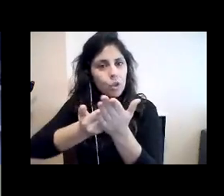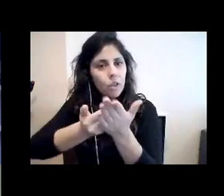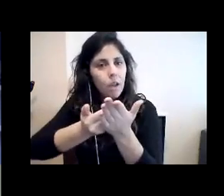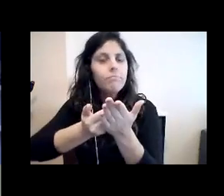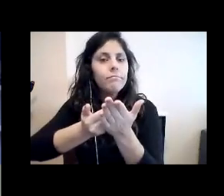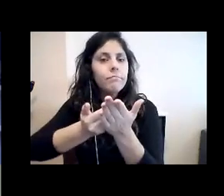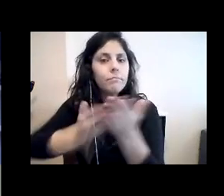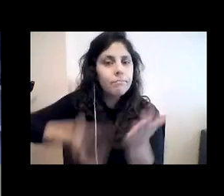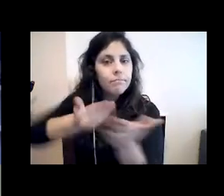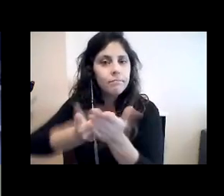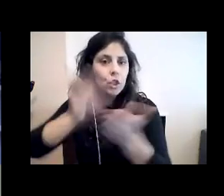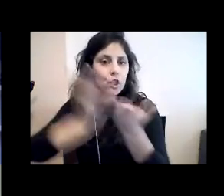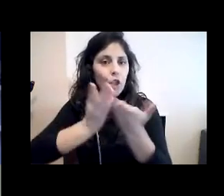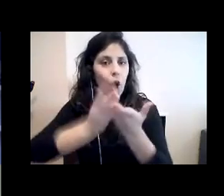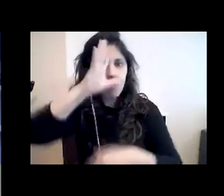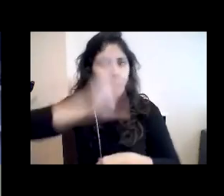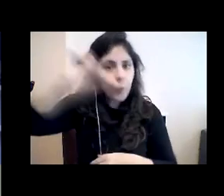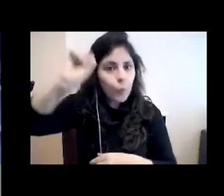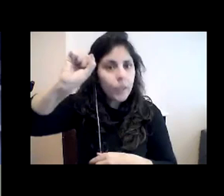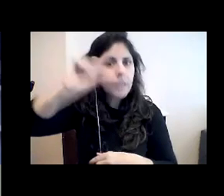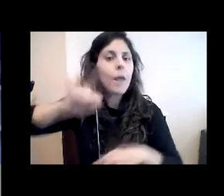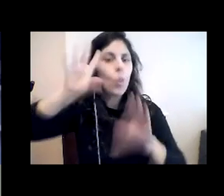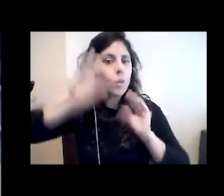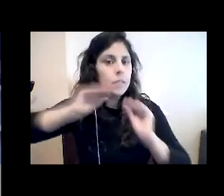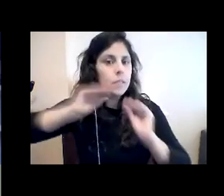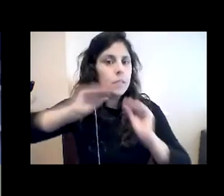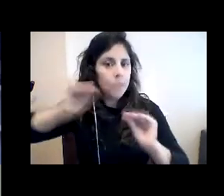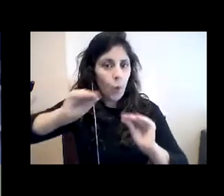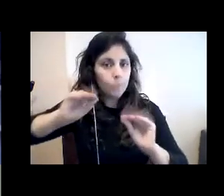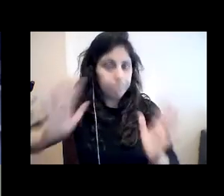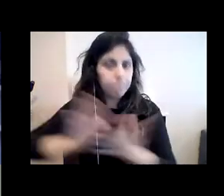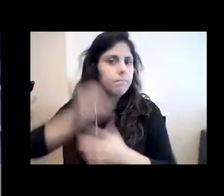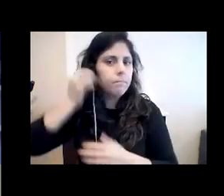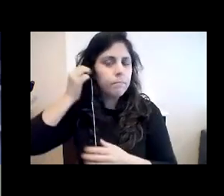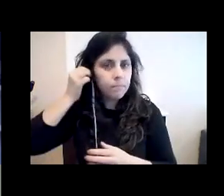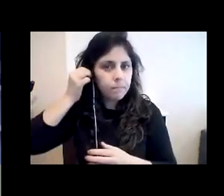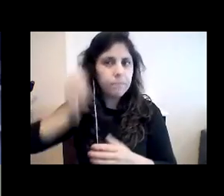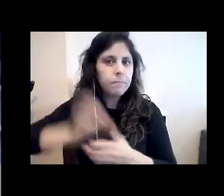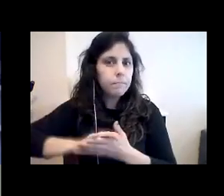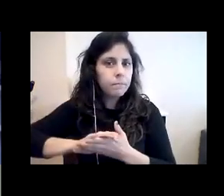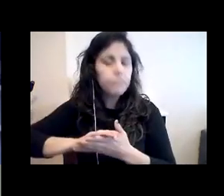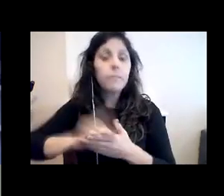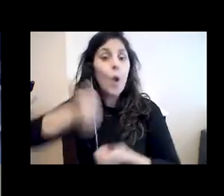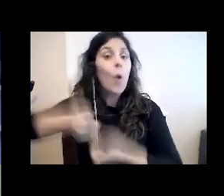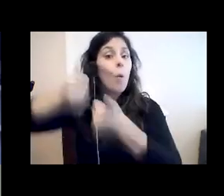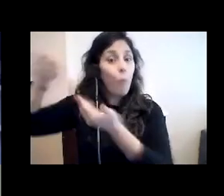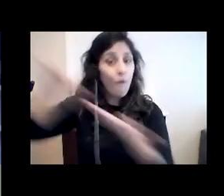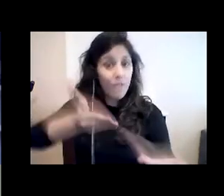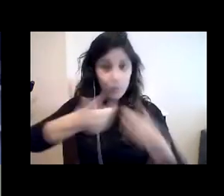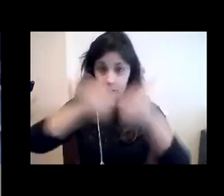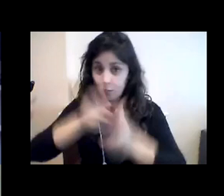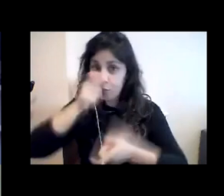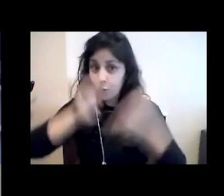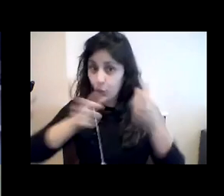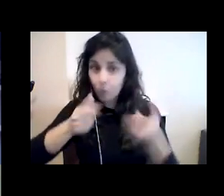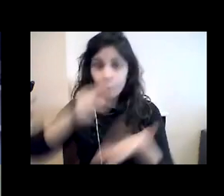sobre a escola pública e sobre a educação. Não me vou adiantar mais, dou as boas-vindas a todas as pessoas que já estão